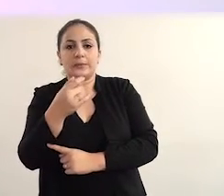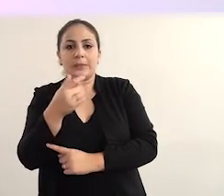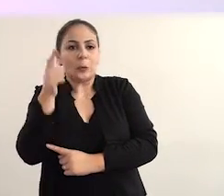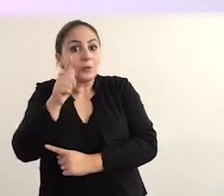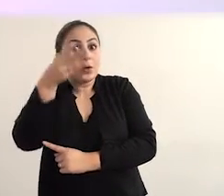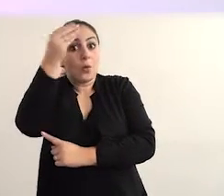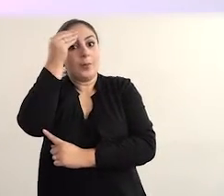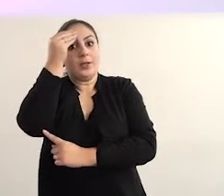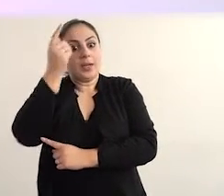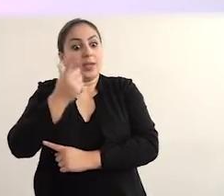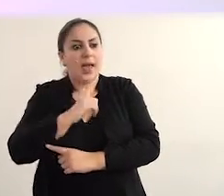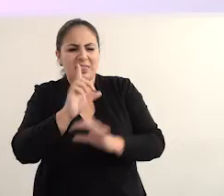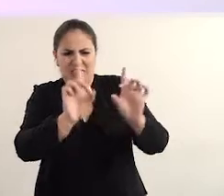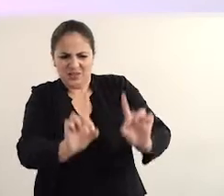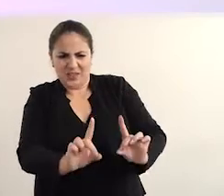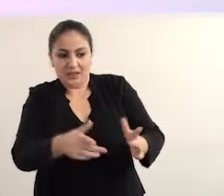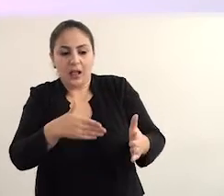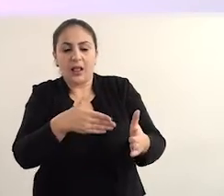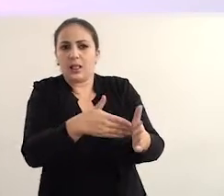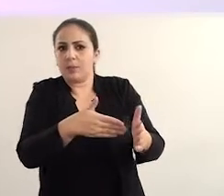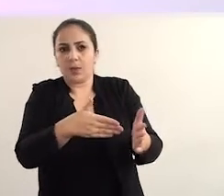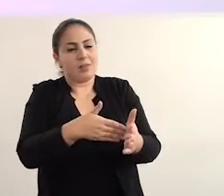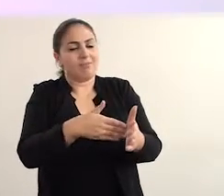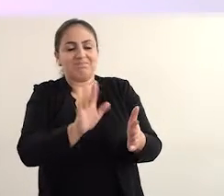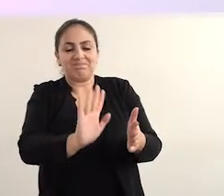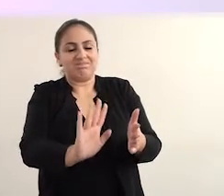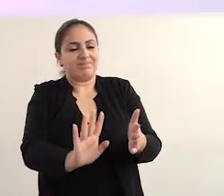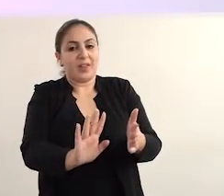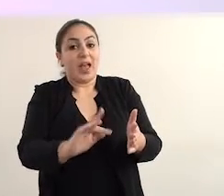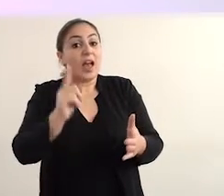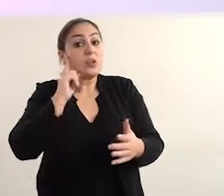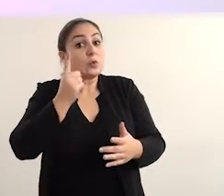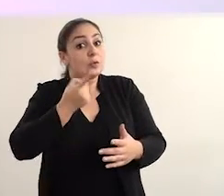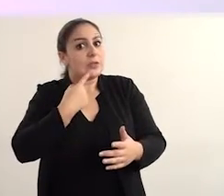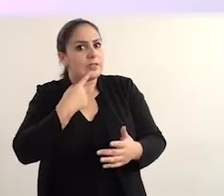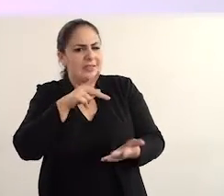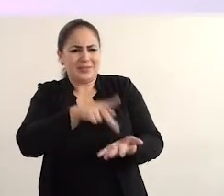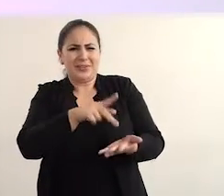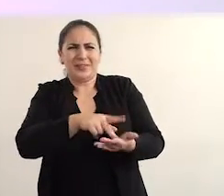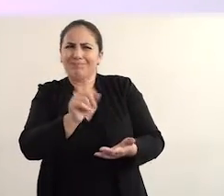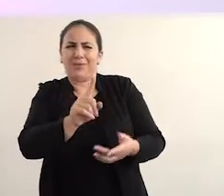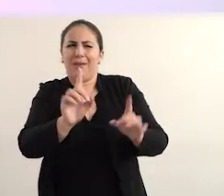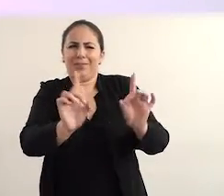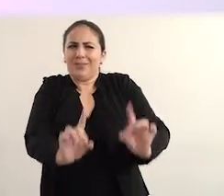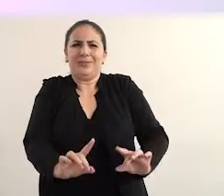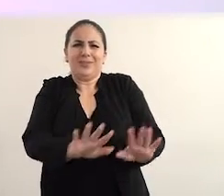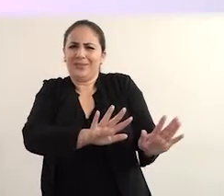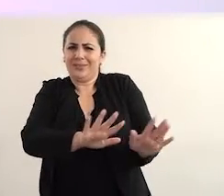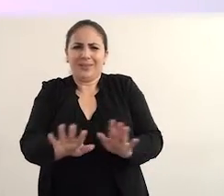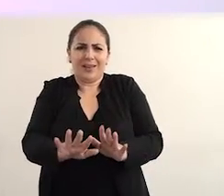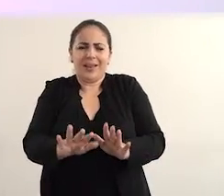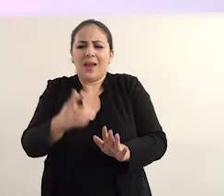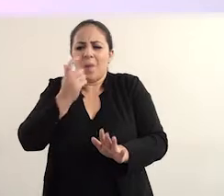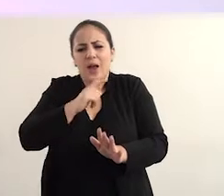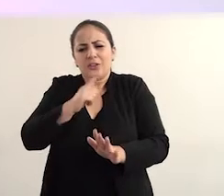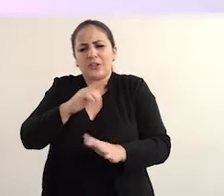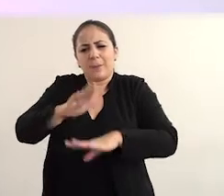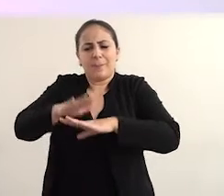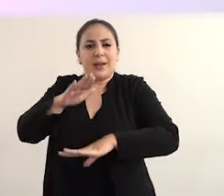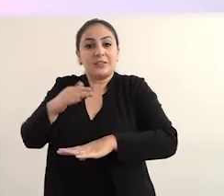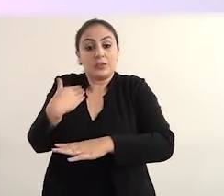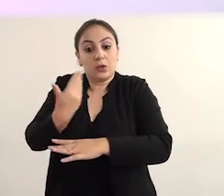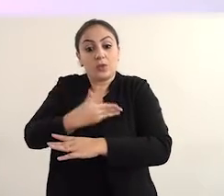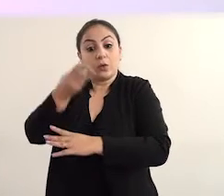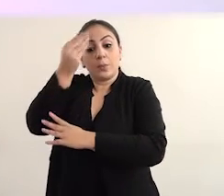não tem uma deficiência que limita ele, que a surdez, na verdade, não é uma deficiência, né? Ela é